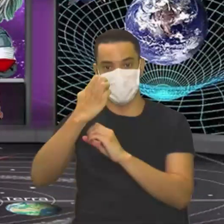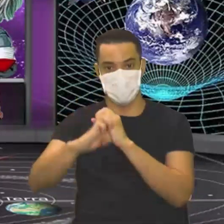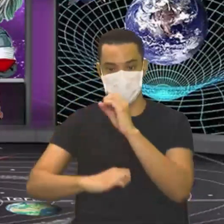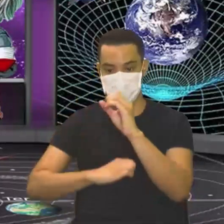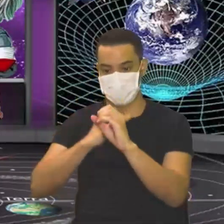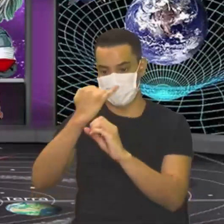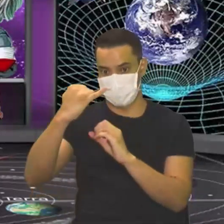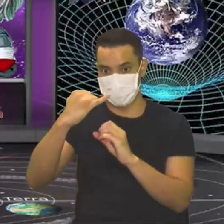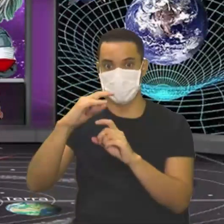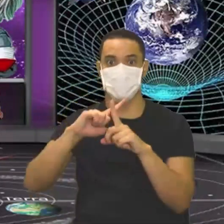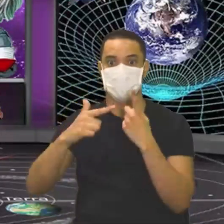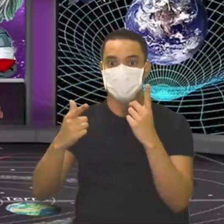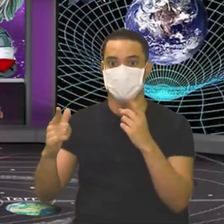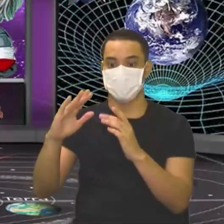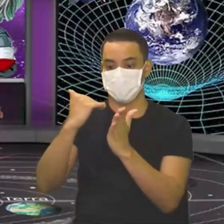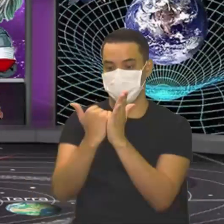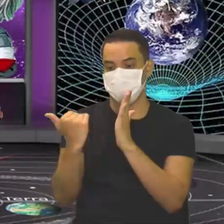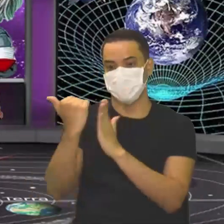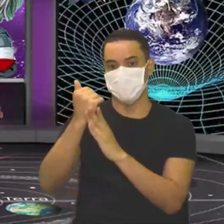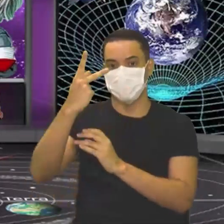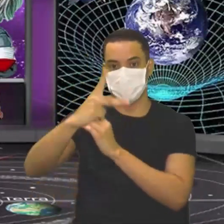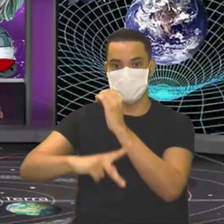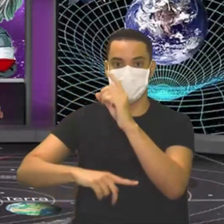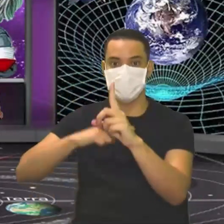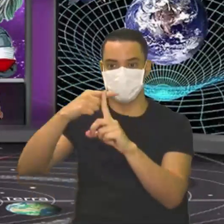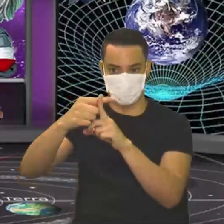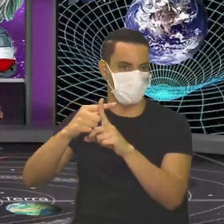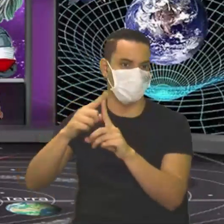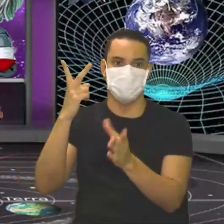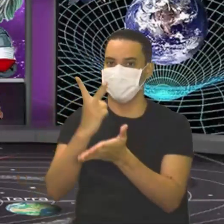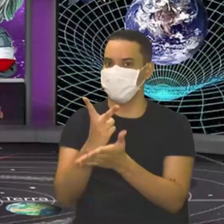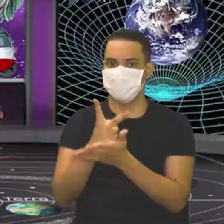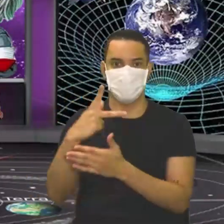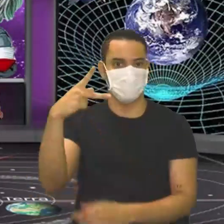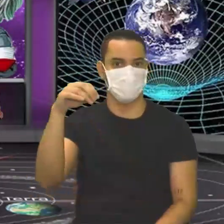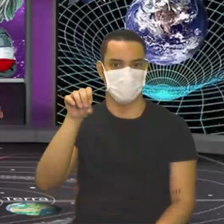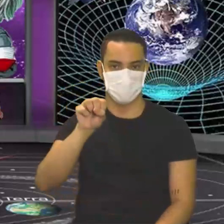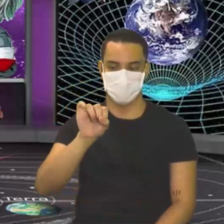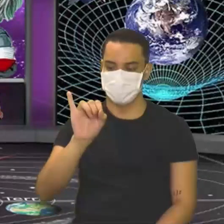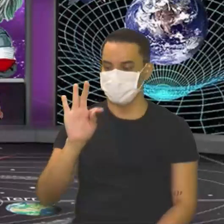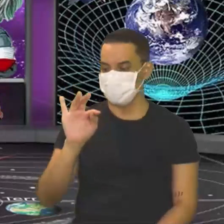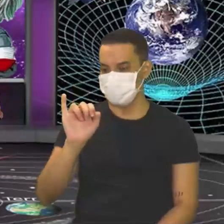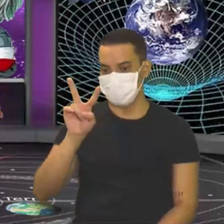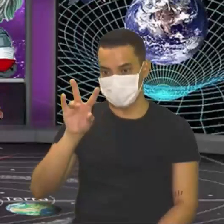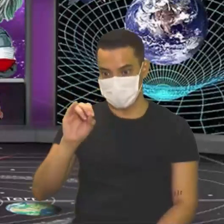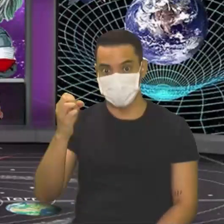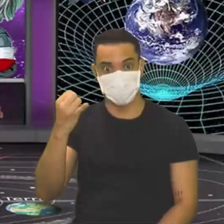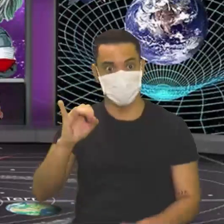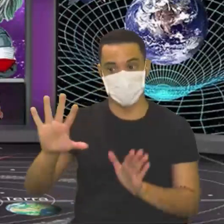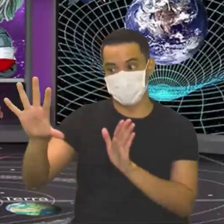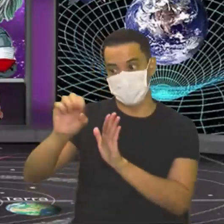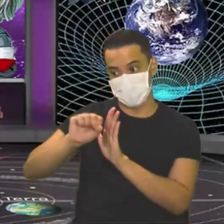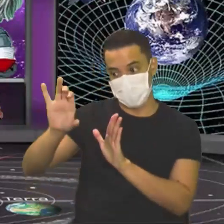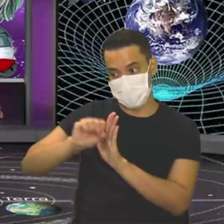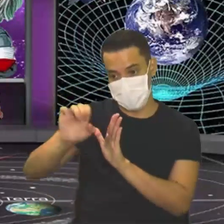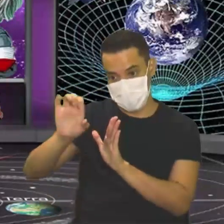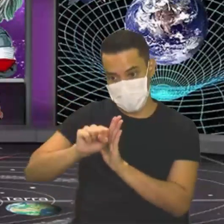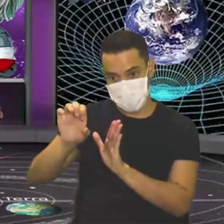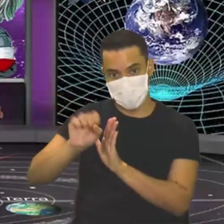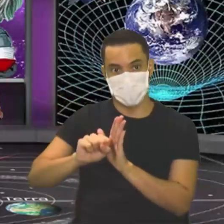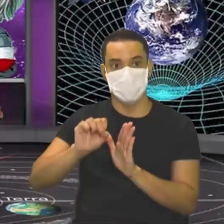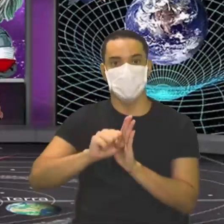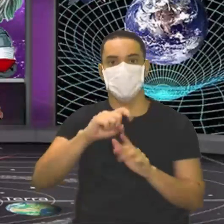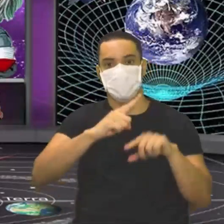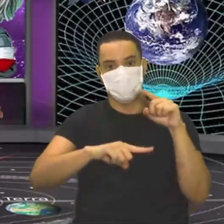de prótons. E o valor da carga tem que ser o quê? Positivo. Se o corpo tivesse ganhado